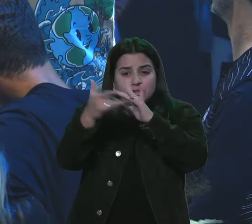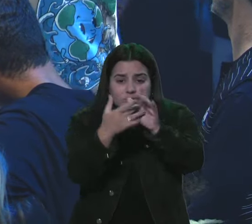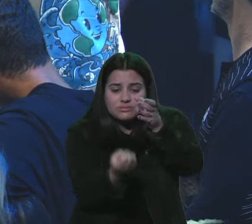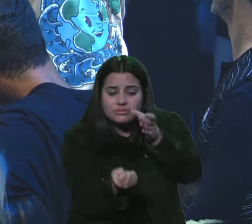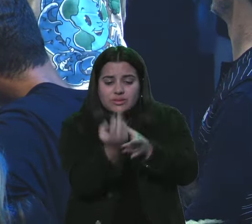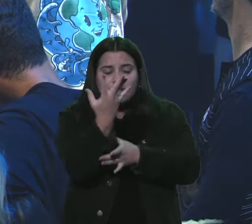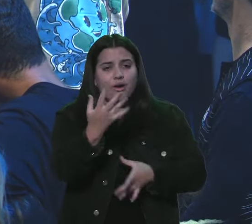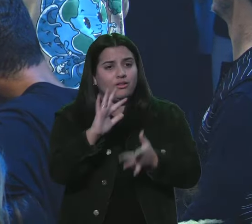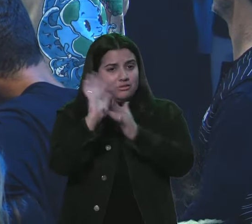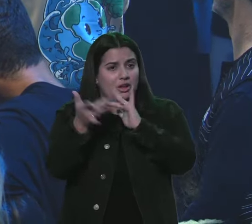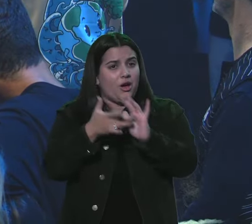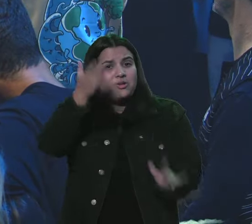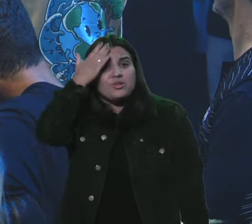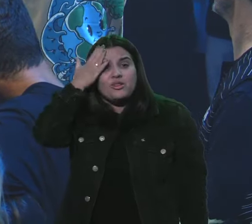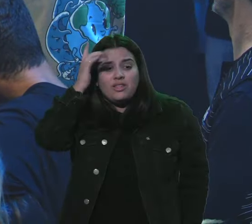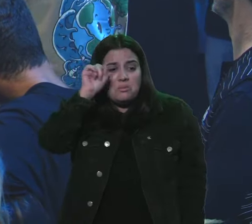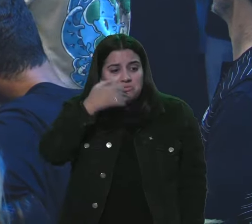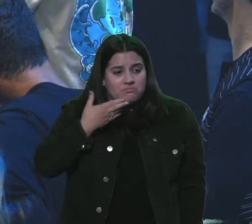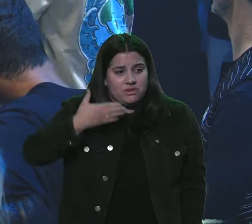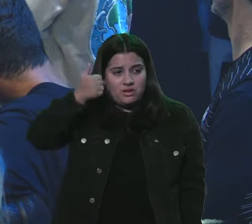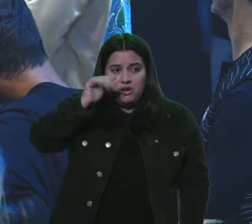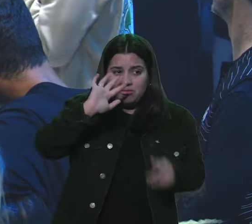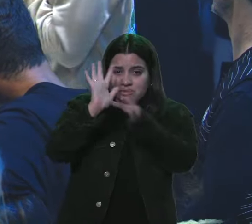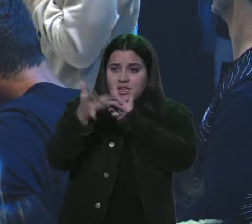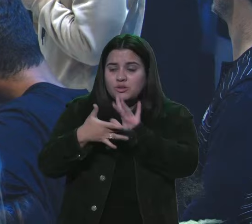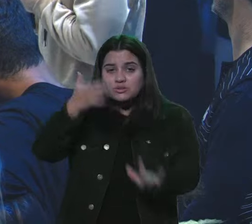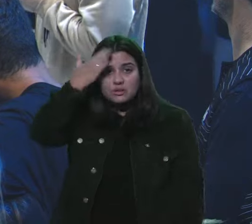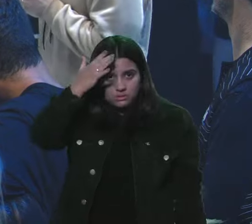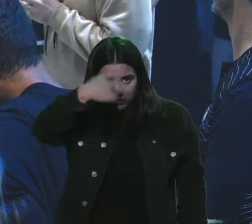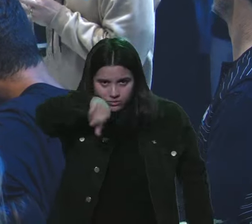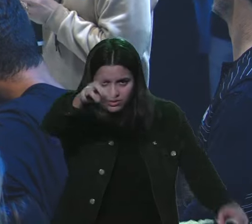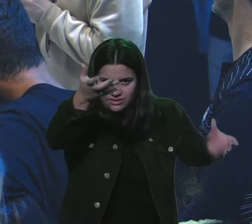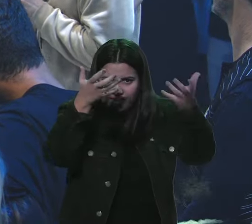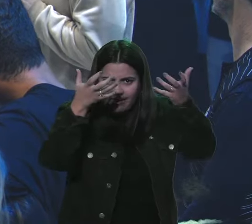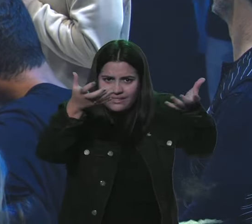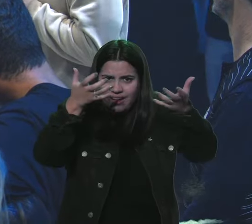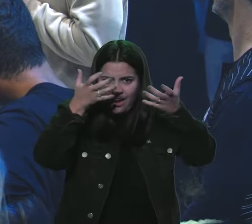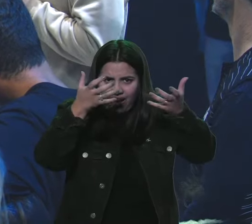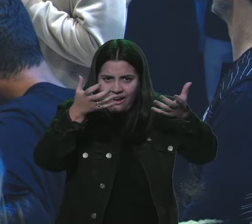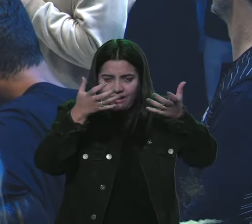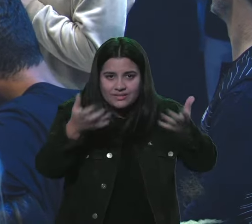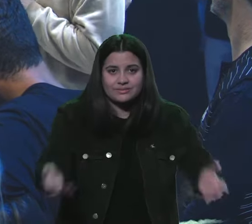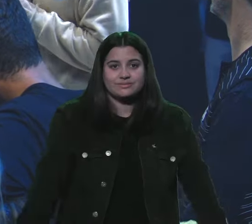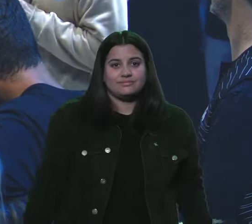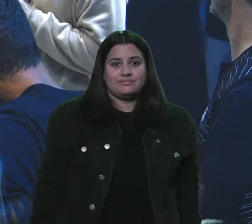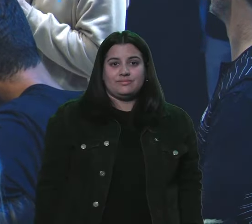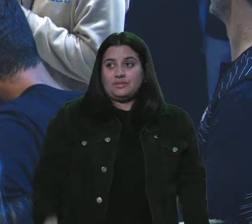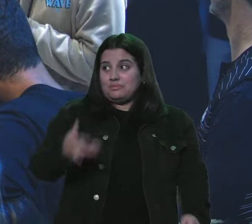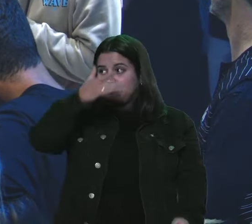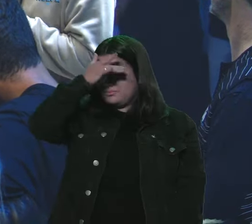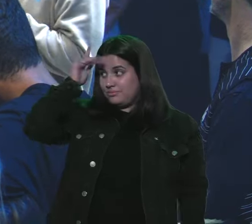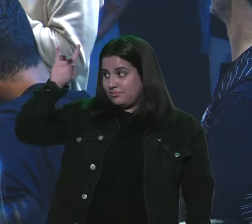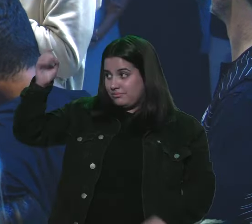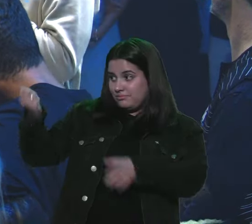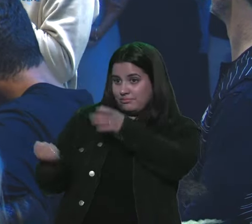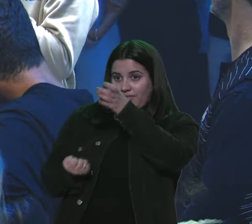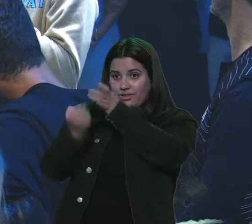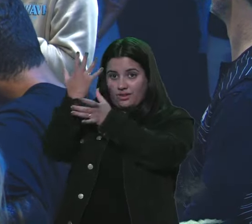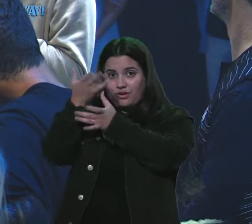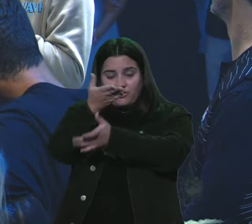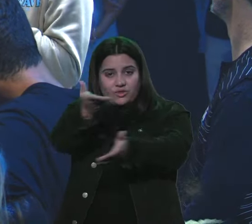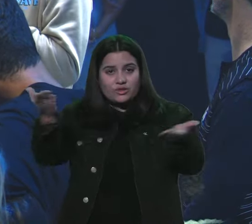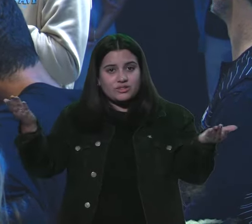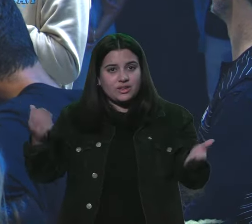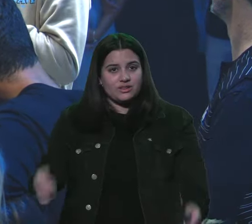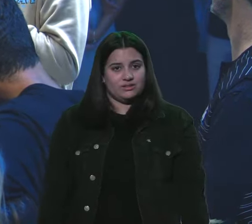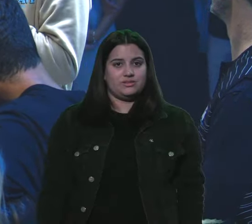Ele sabe o que é melhor. Você quer alguém melhor do que um fabricante de um celular para falar